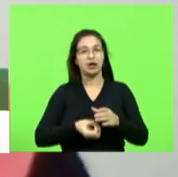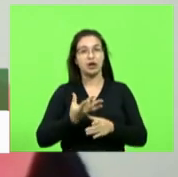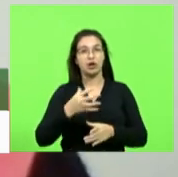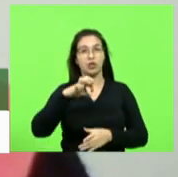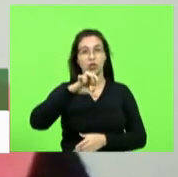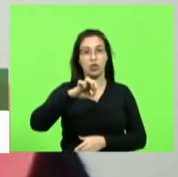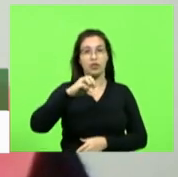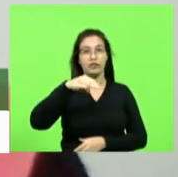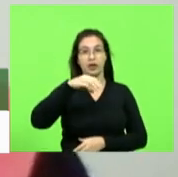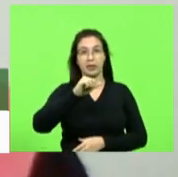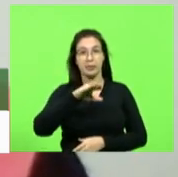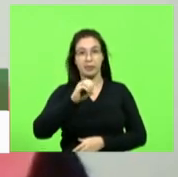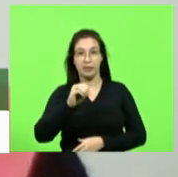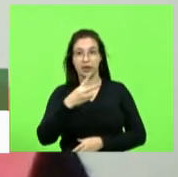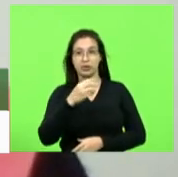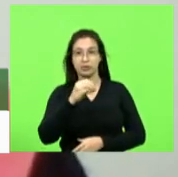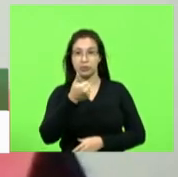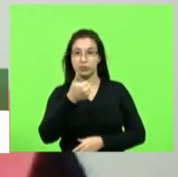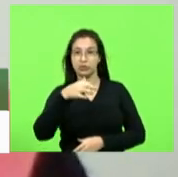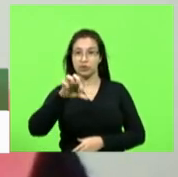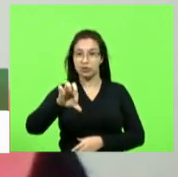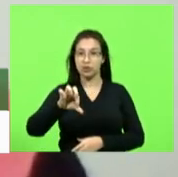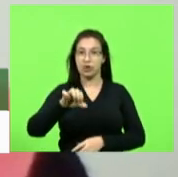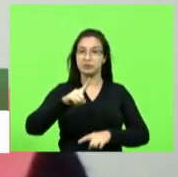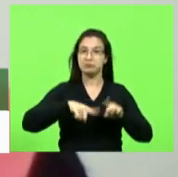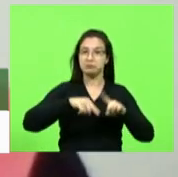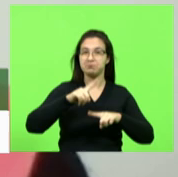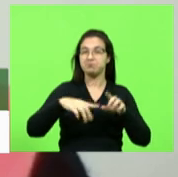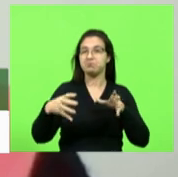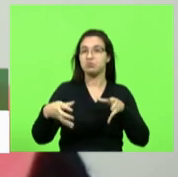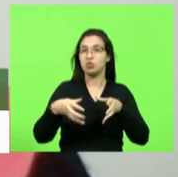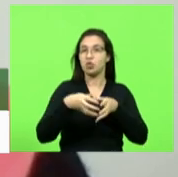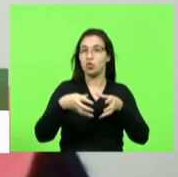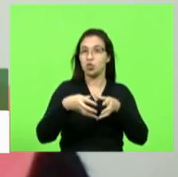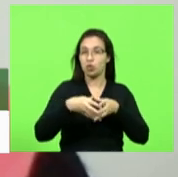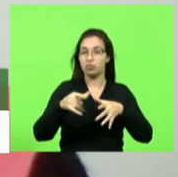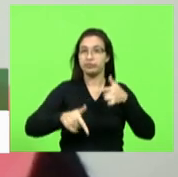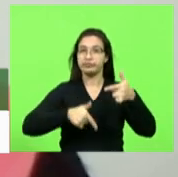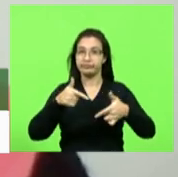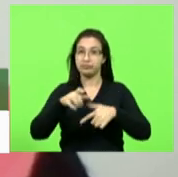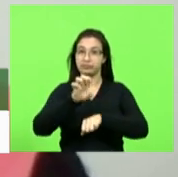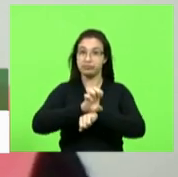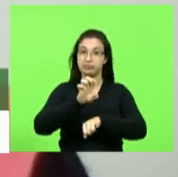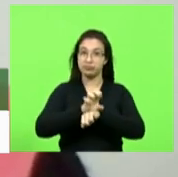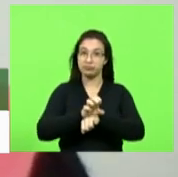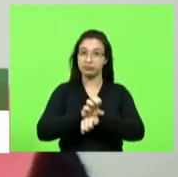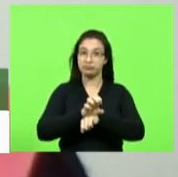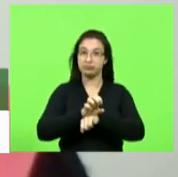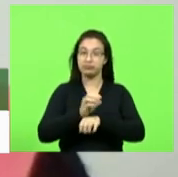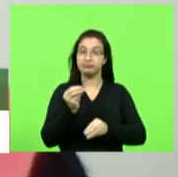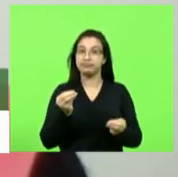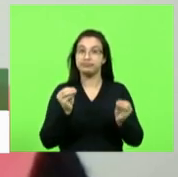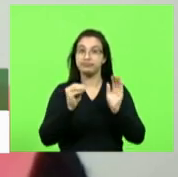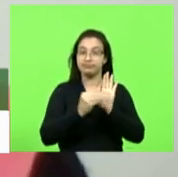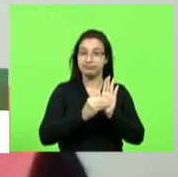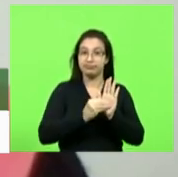2019. Por articulação de um grupo de trabalho estadual para a implementação da Lei